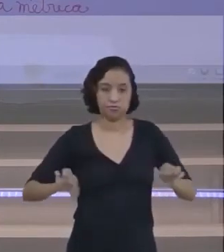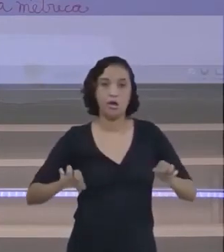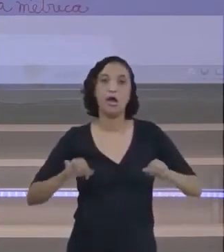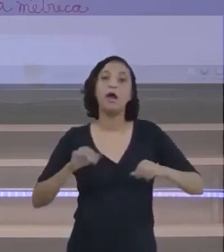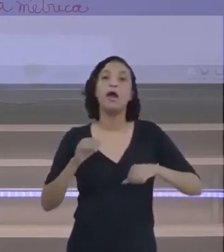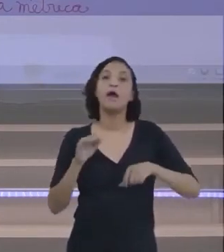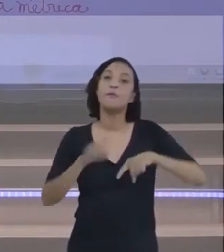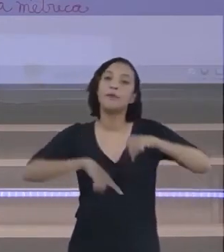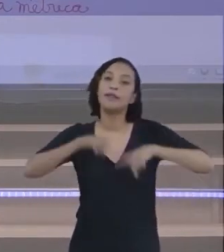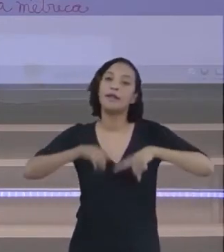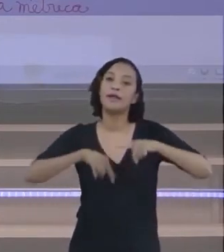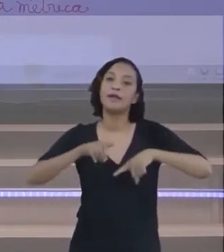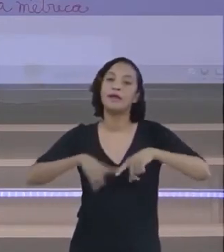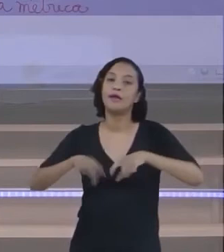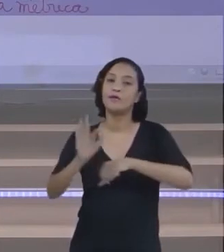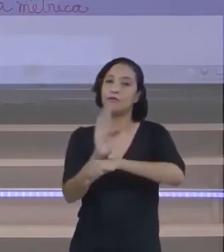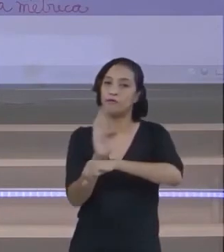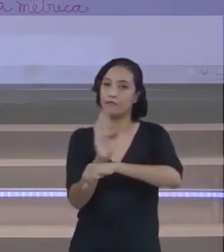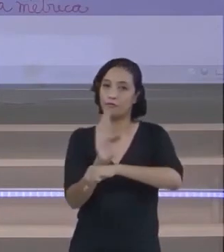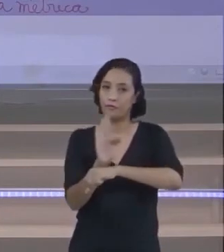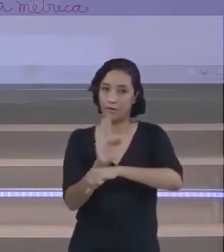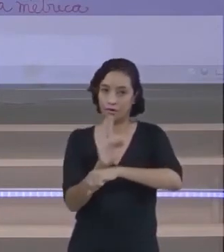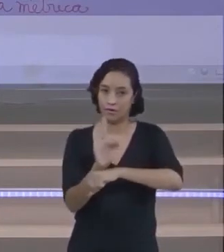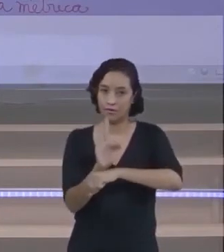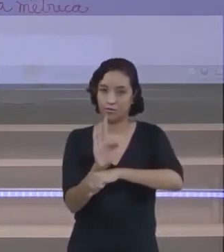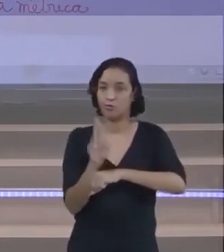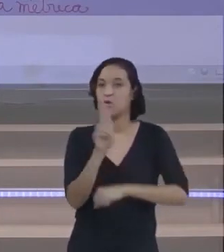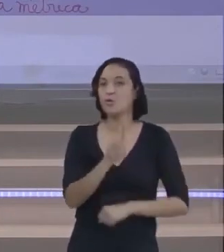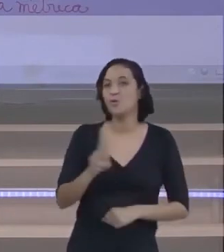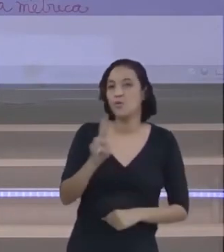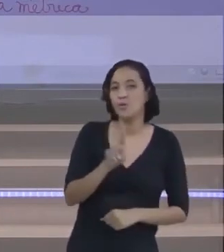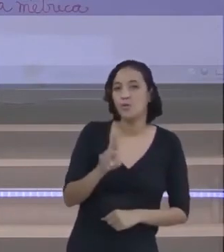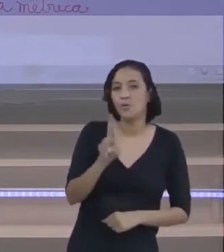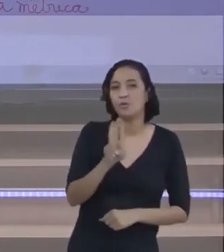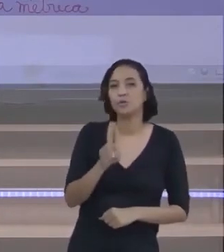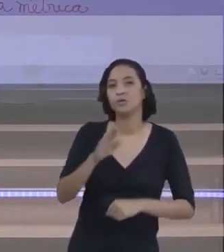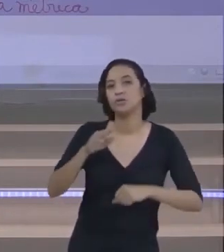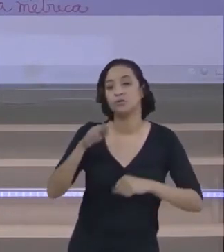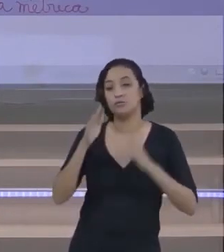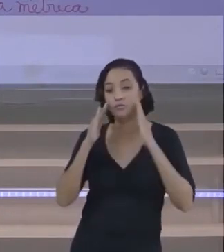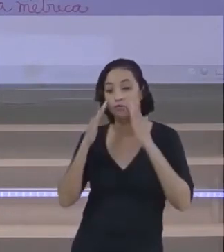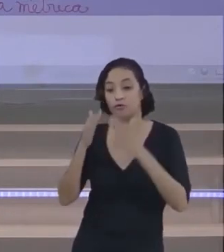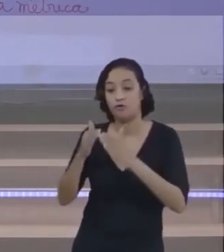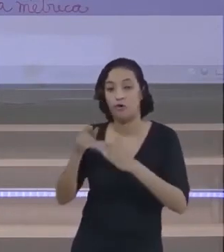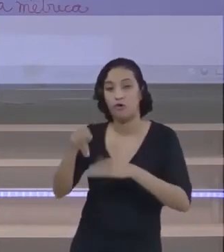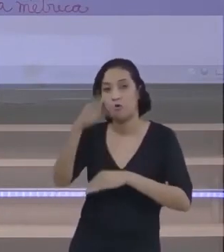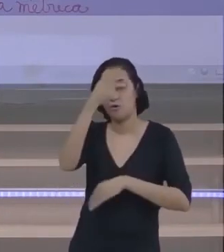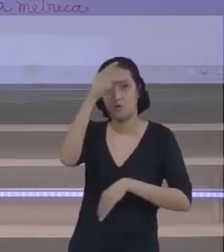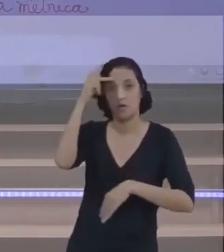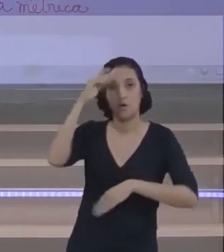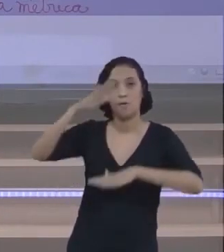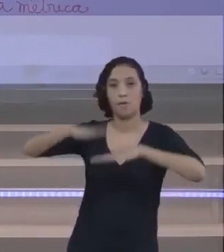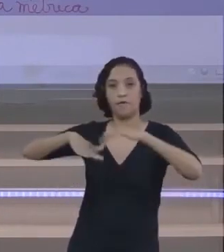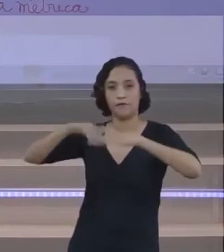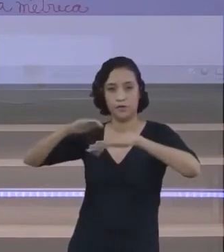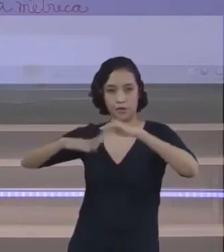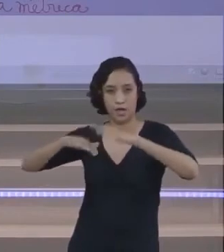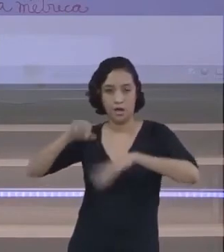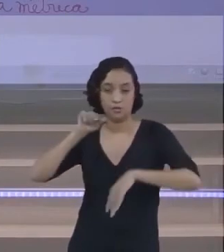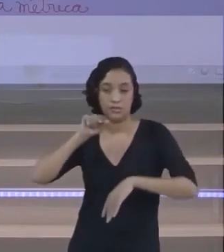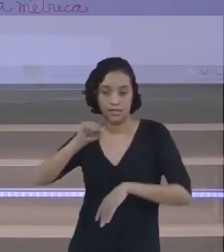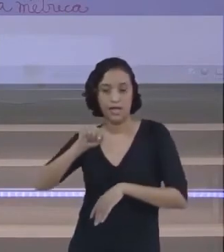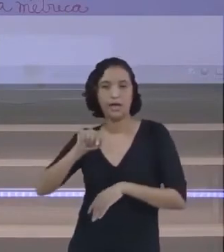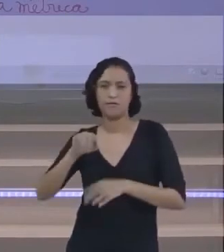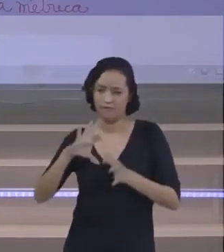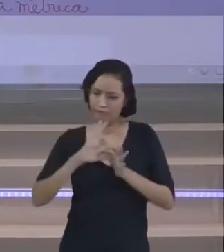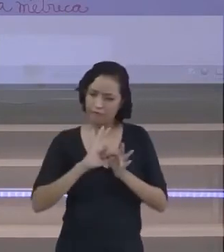utilizado em qualquer lugar e é utilizado por profissionais. Então, se ele assim permitir, você